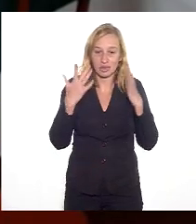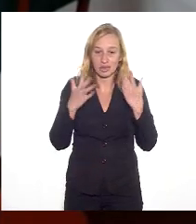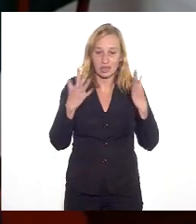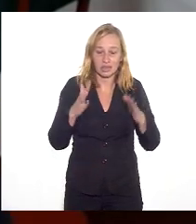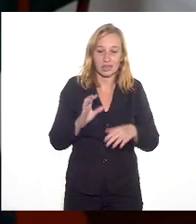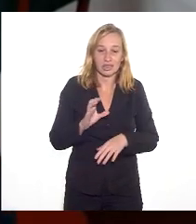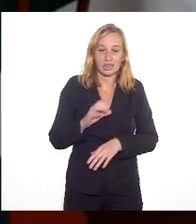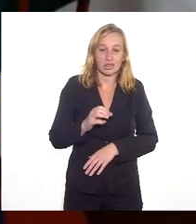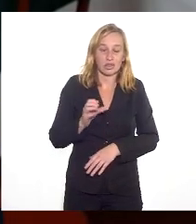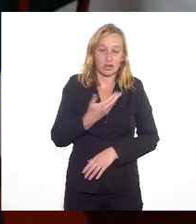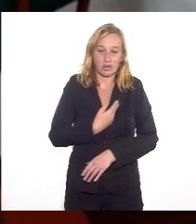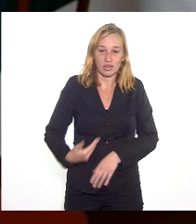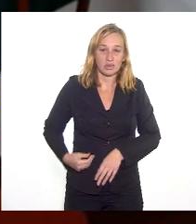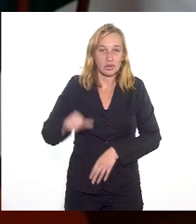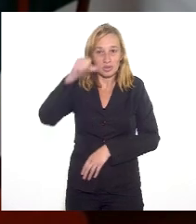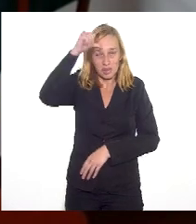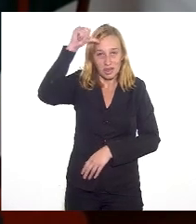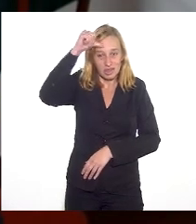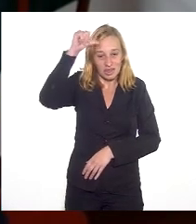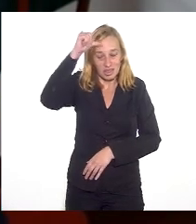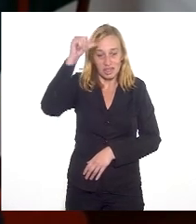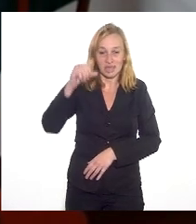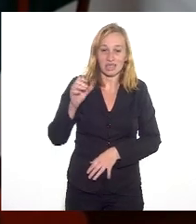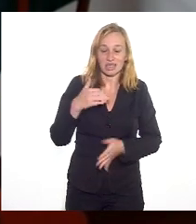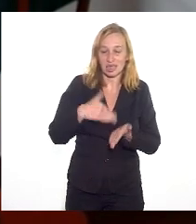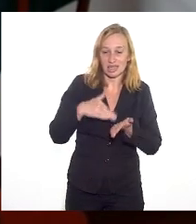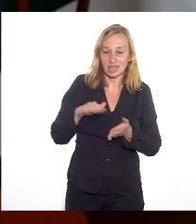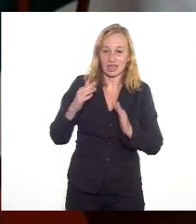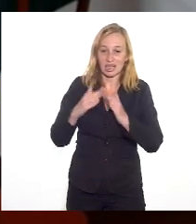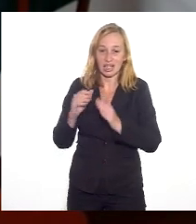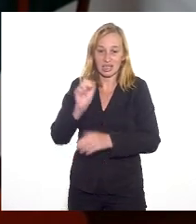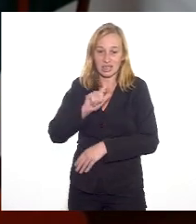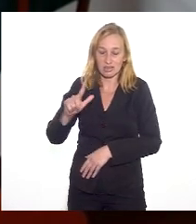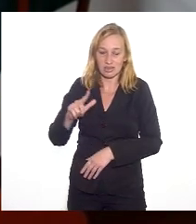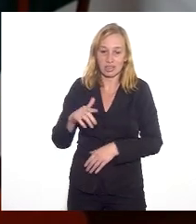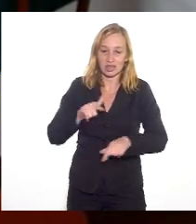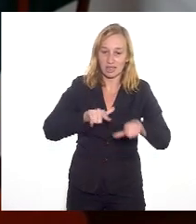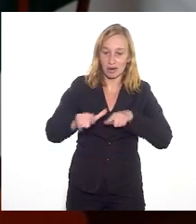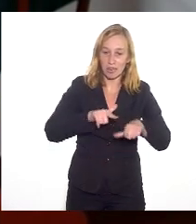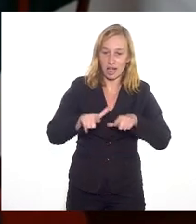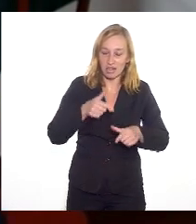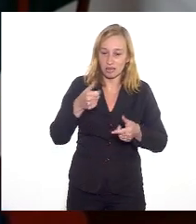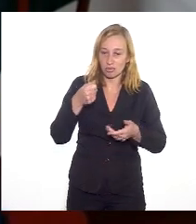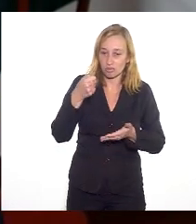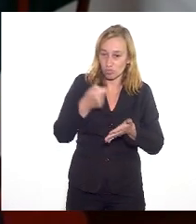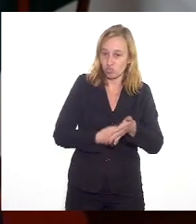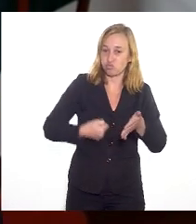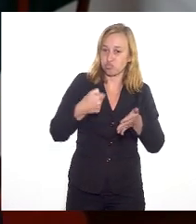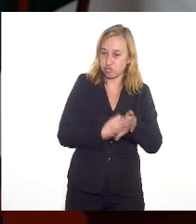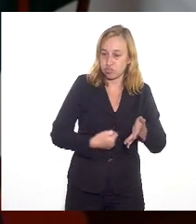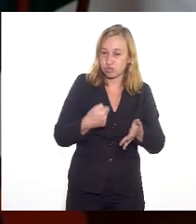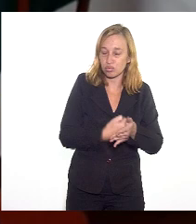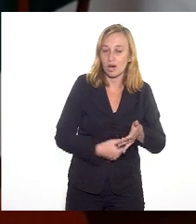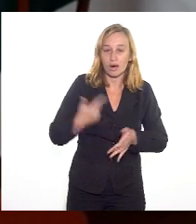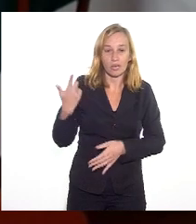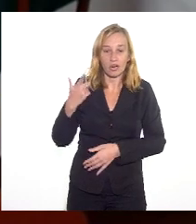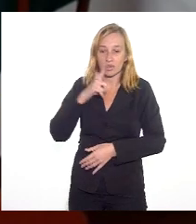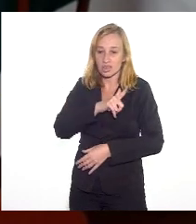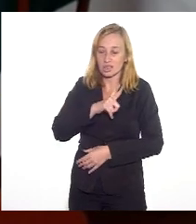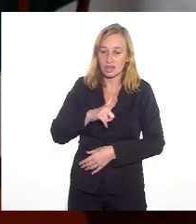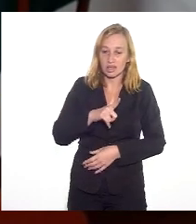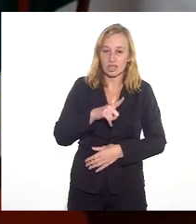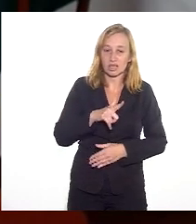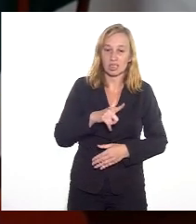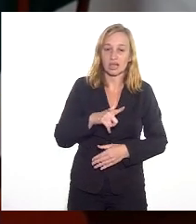Cláudio Castro, ao secretário da Casa Civil, Nicola Mitione, que tem trabalhado duro para conseguir devolver o